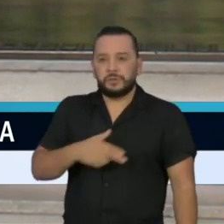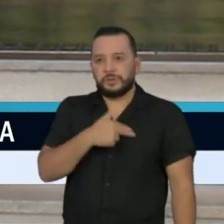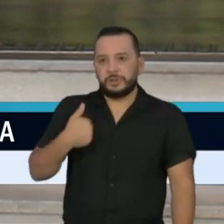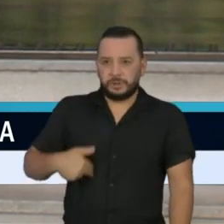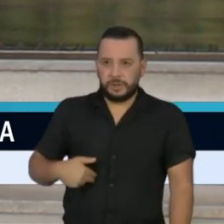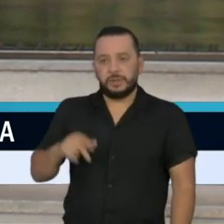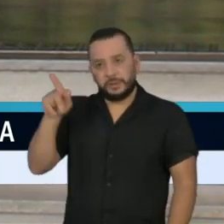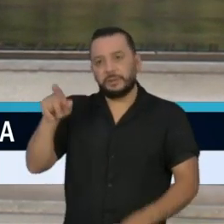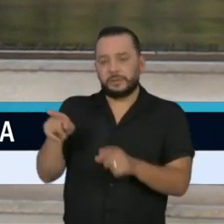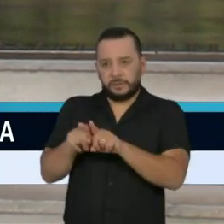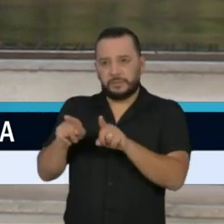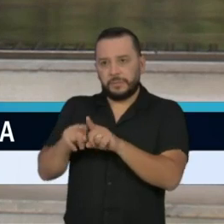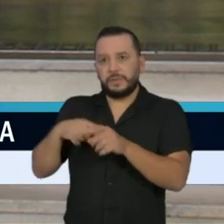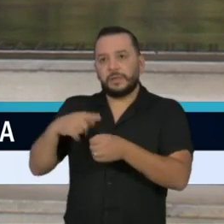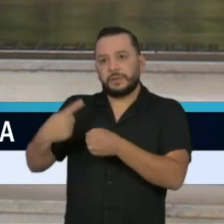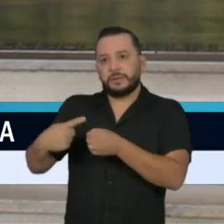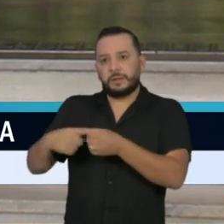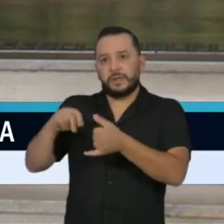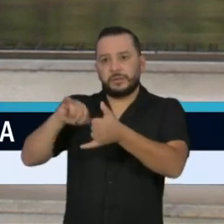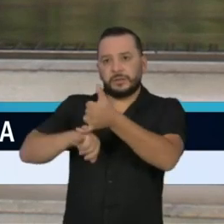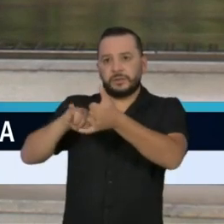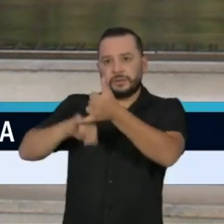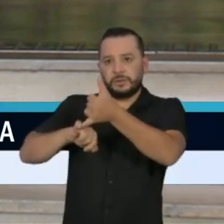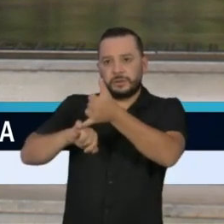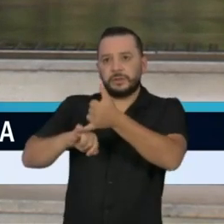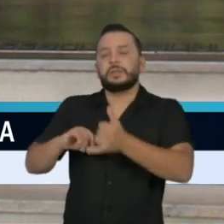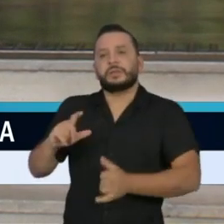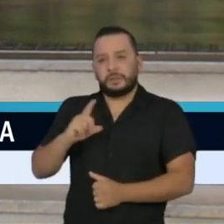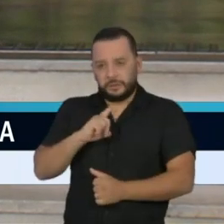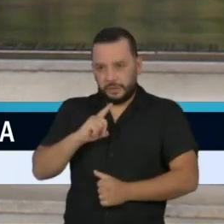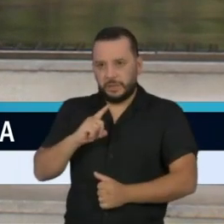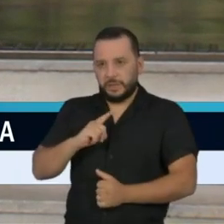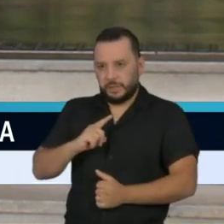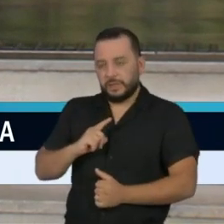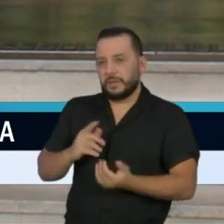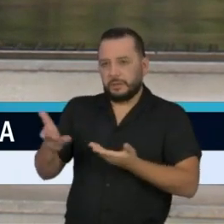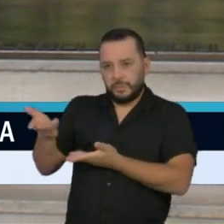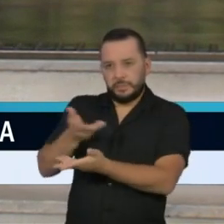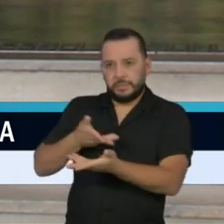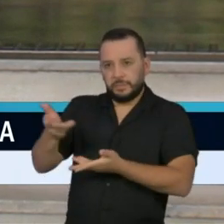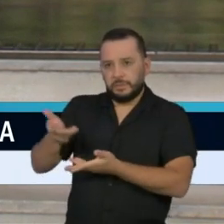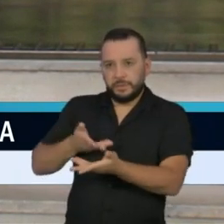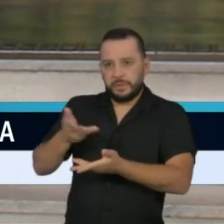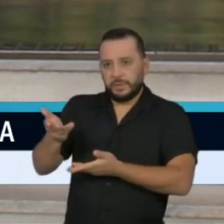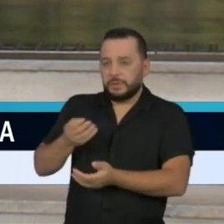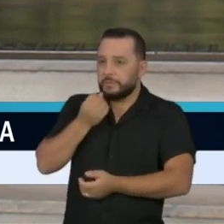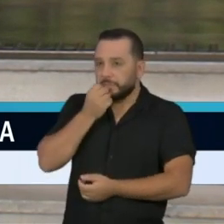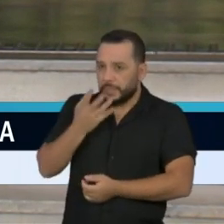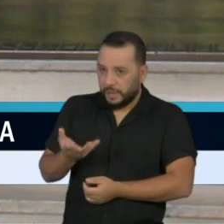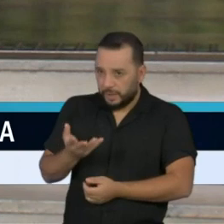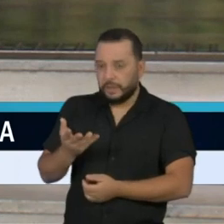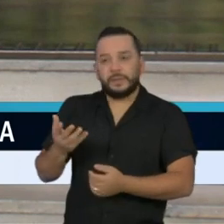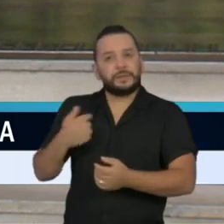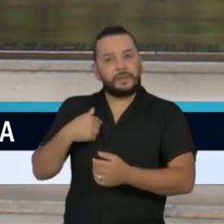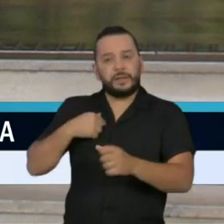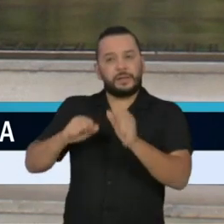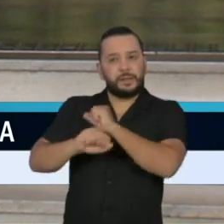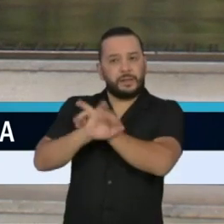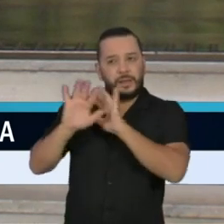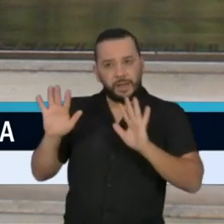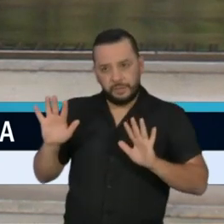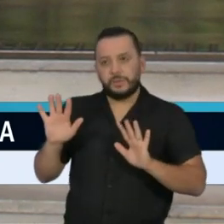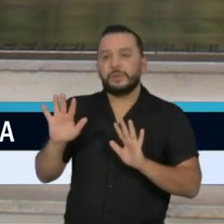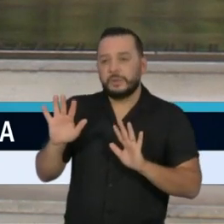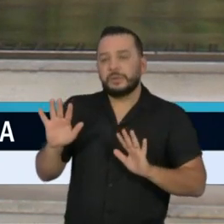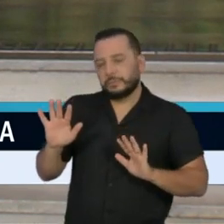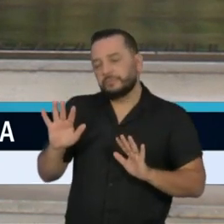de Shanghai. As nossas relações seguem extraordinariamente fluidas, transparentes, e isso nos